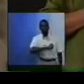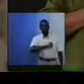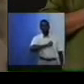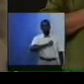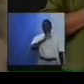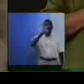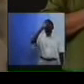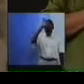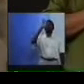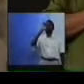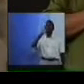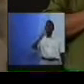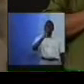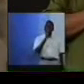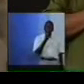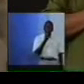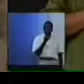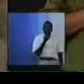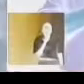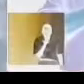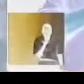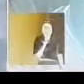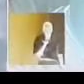Deus soprando e dizendo: eu te amo.